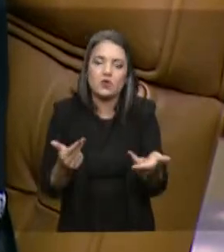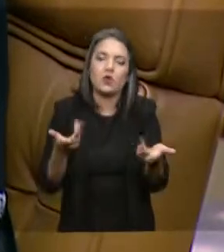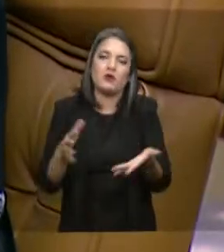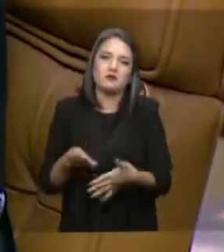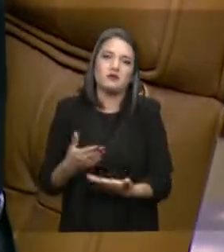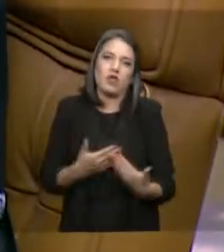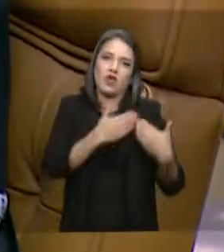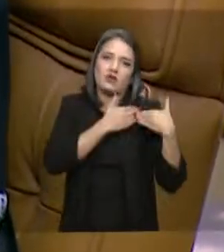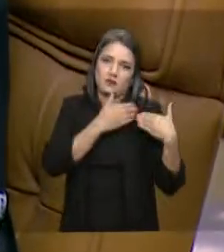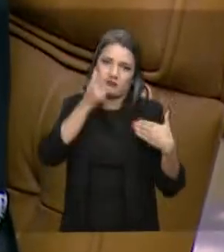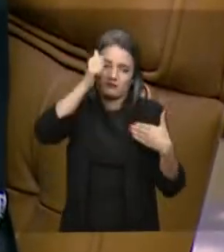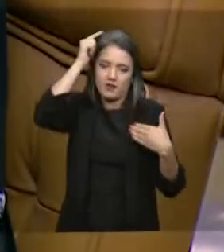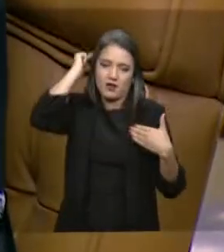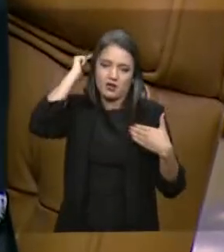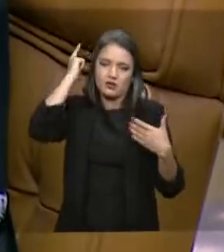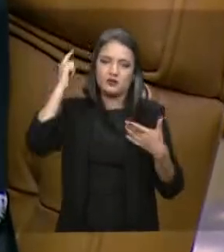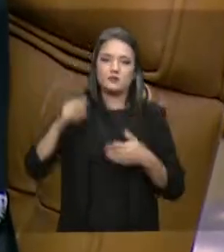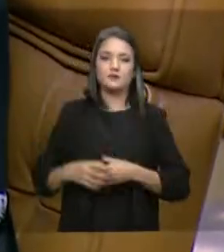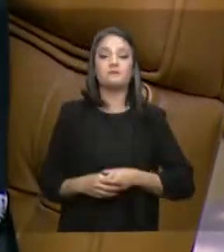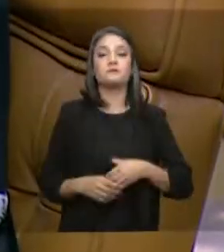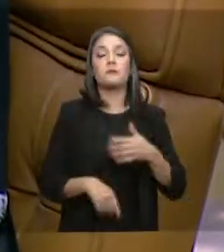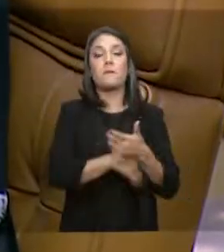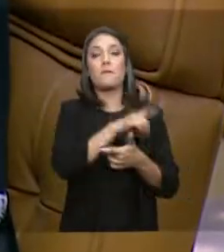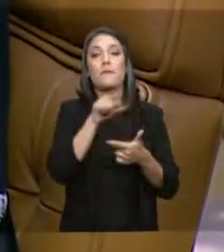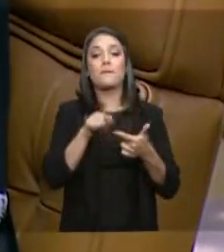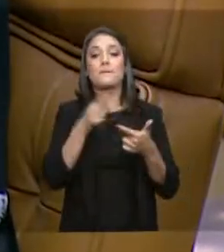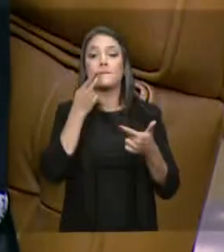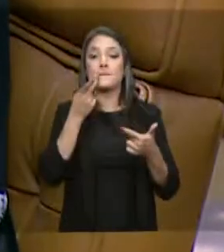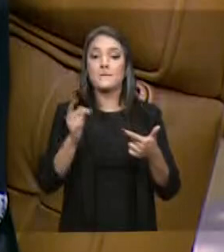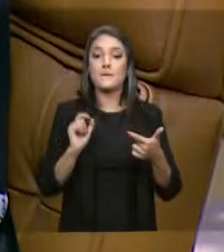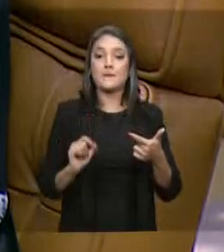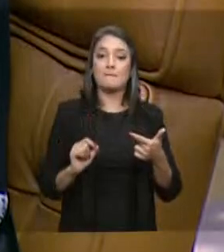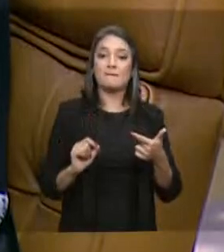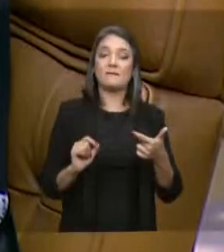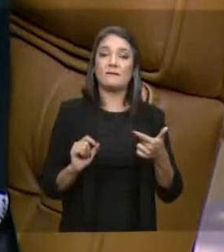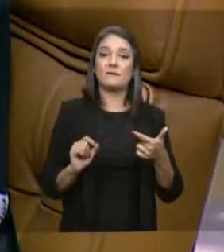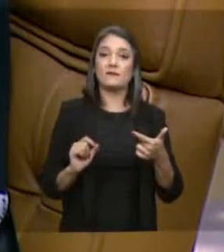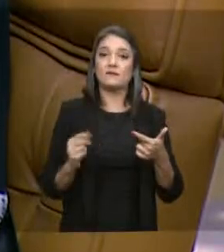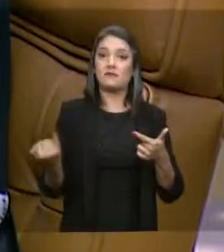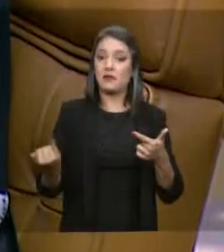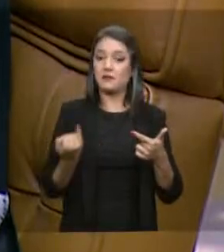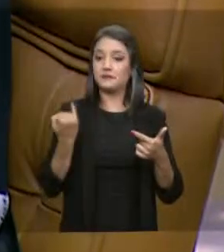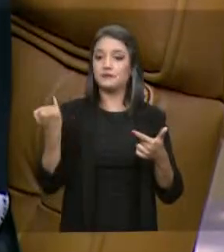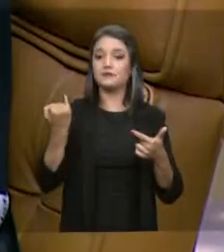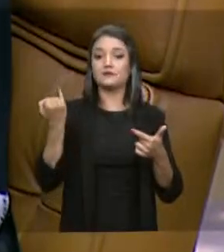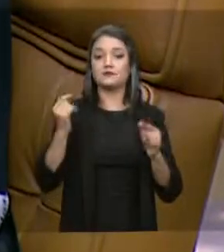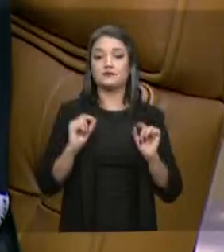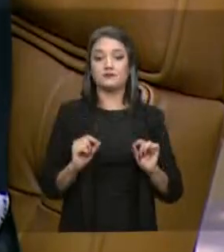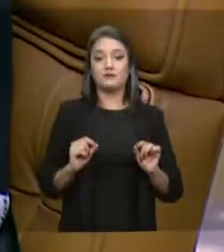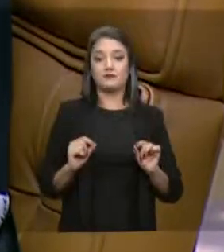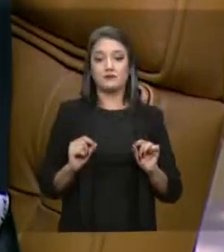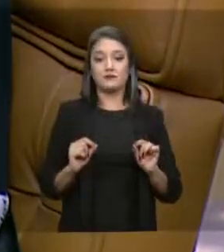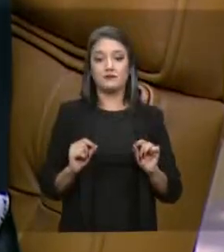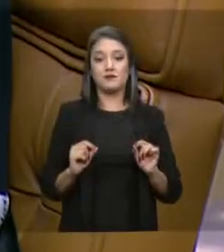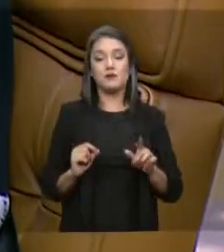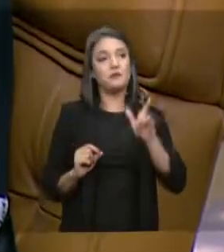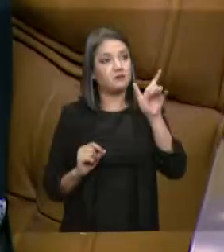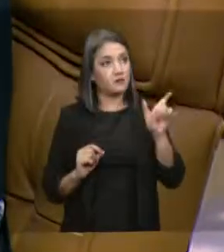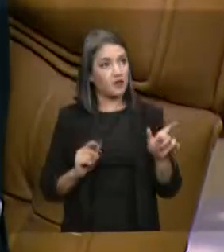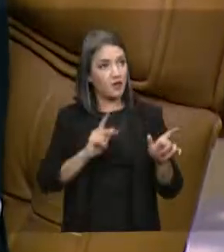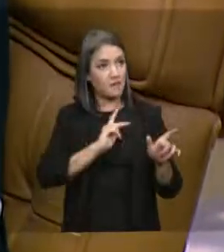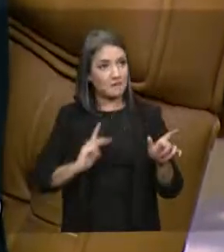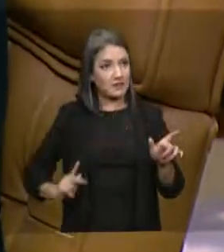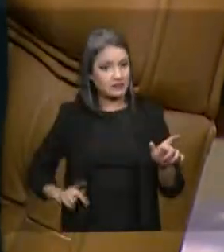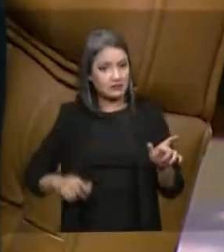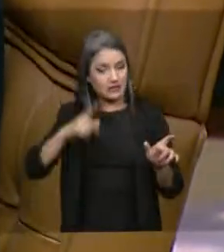Alexandre segundo lugar registrar é importante dar esse testemunho tanta atitude de sua excelência a senhora